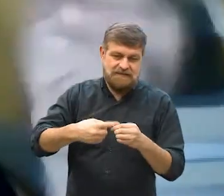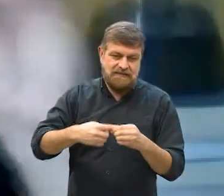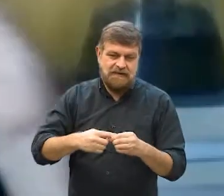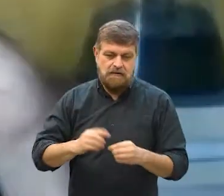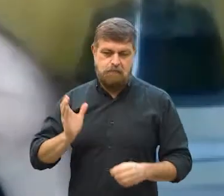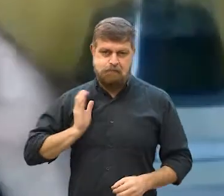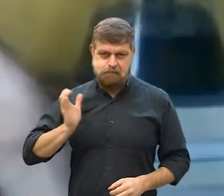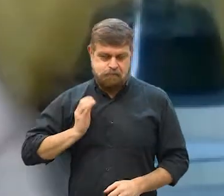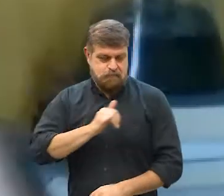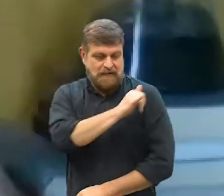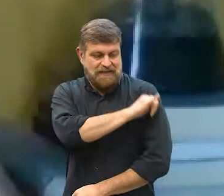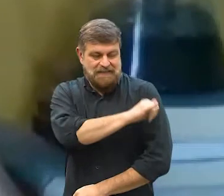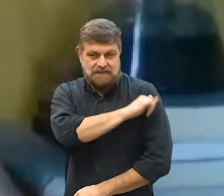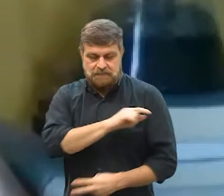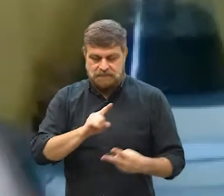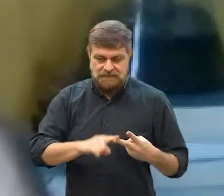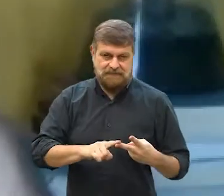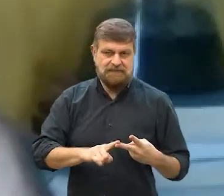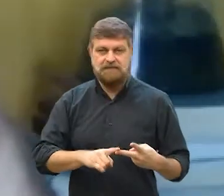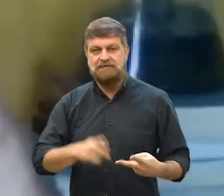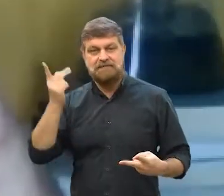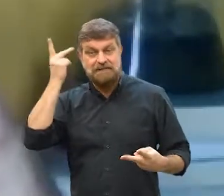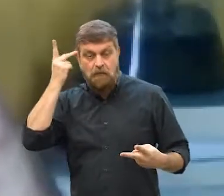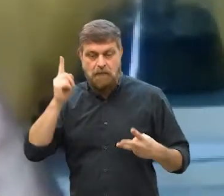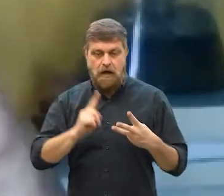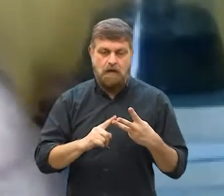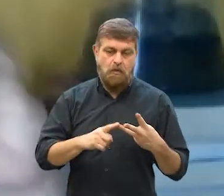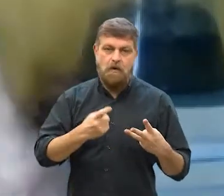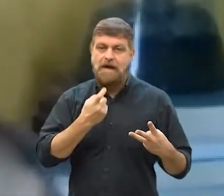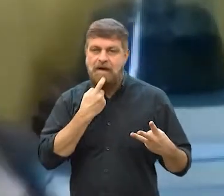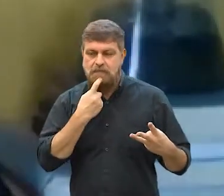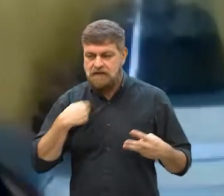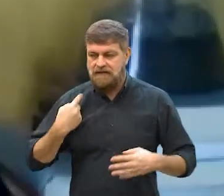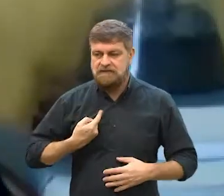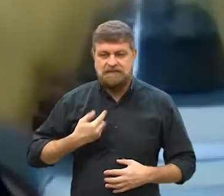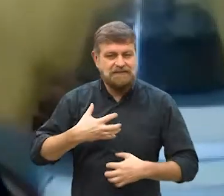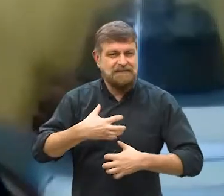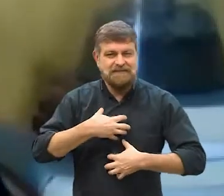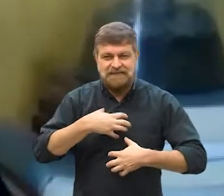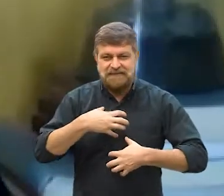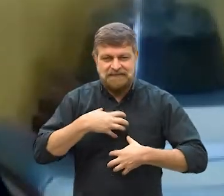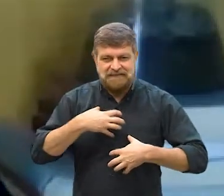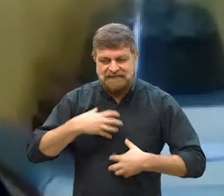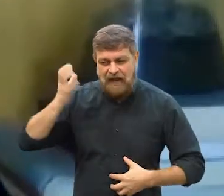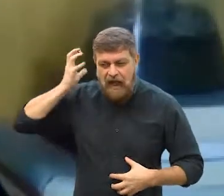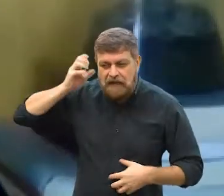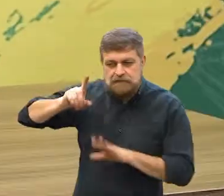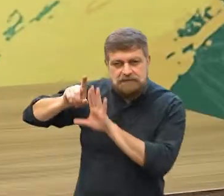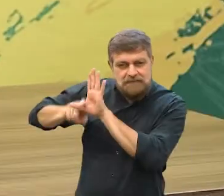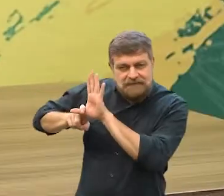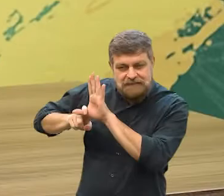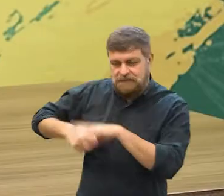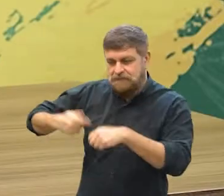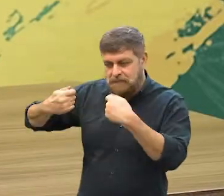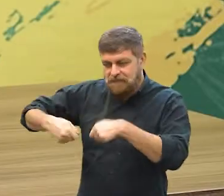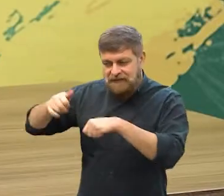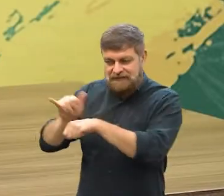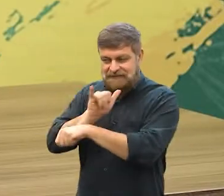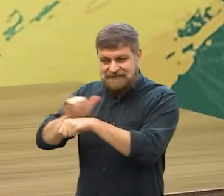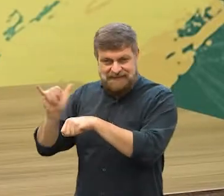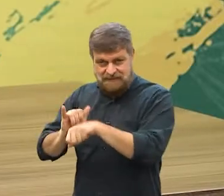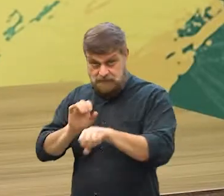Rio de Janeiro São Paulo Campinas ali Bem desenvolvidas a gente não sente tanto essa necessidade dele como